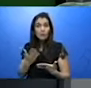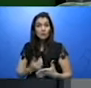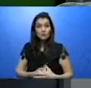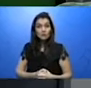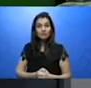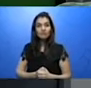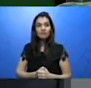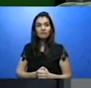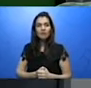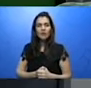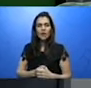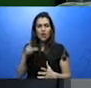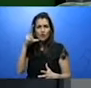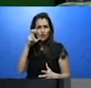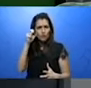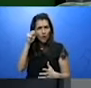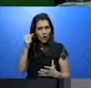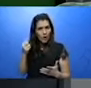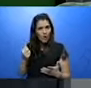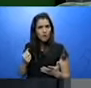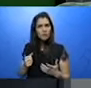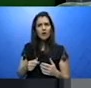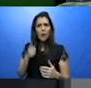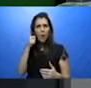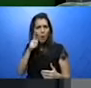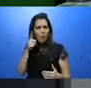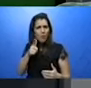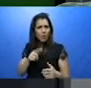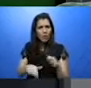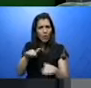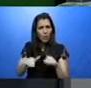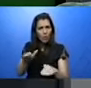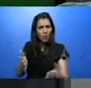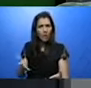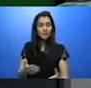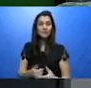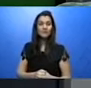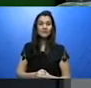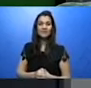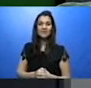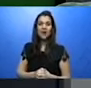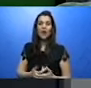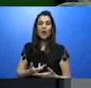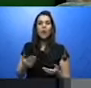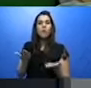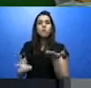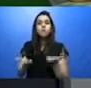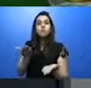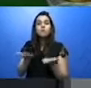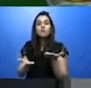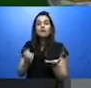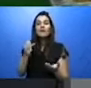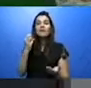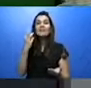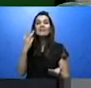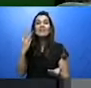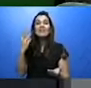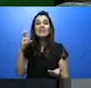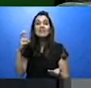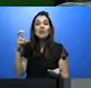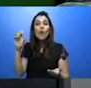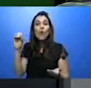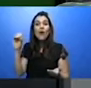né? E forte para conseguir todo esse desempenho. Seu peso ao nascer é de 350 gramas.